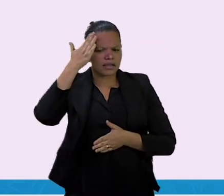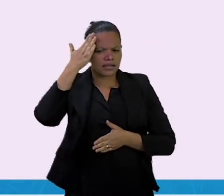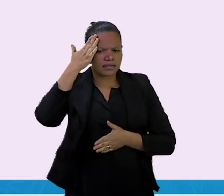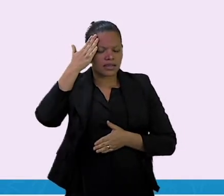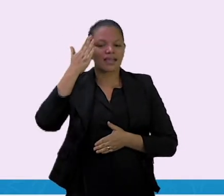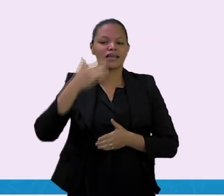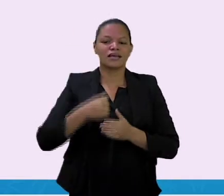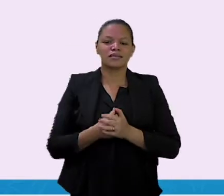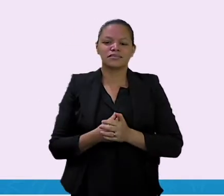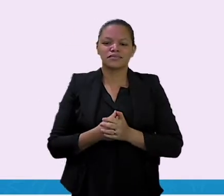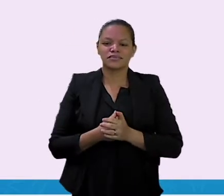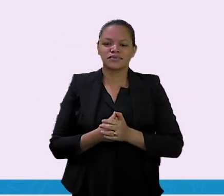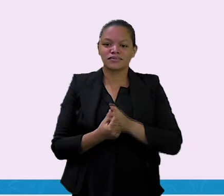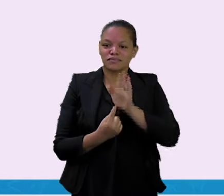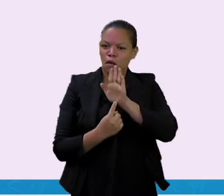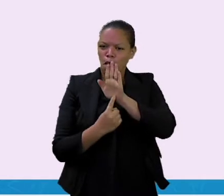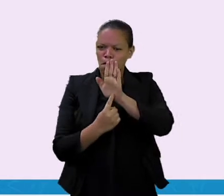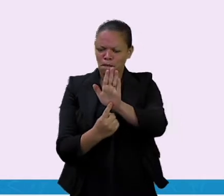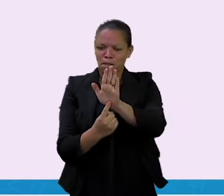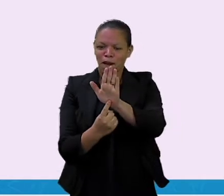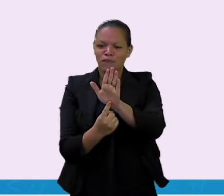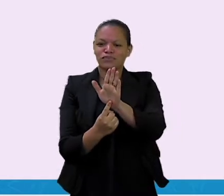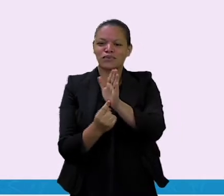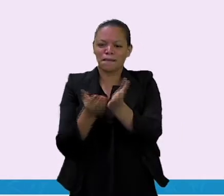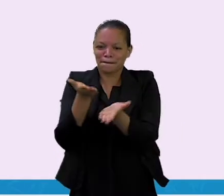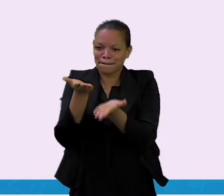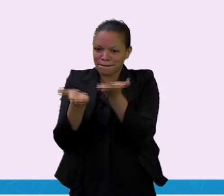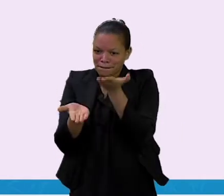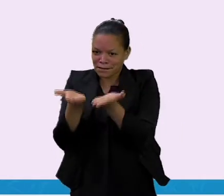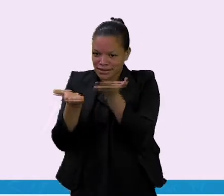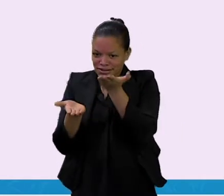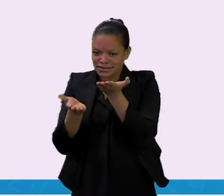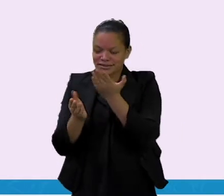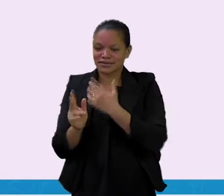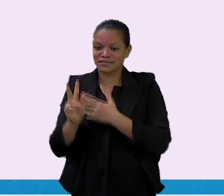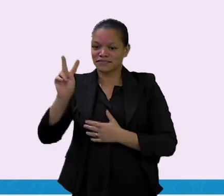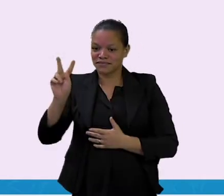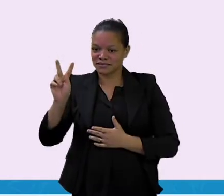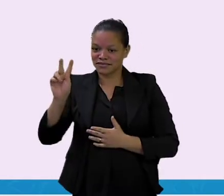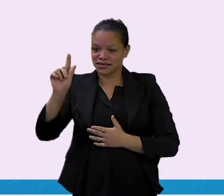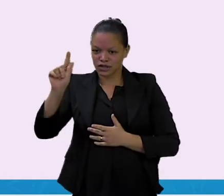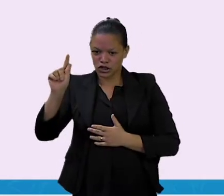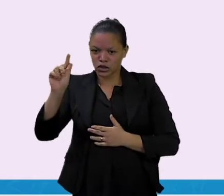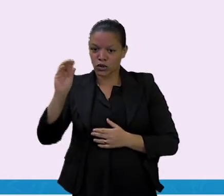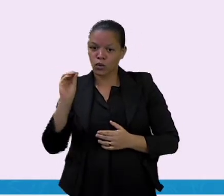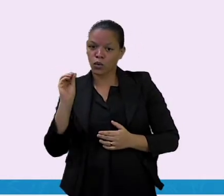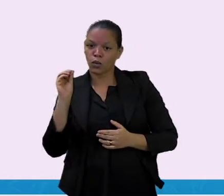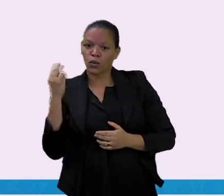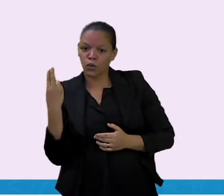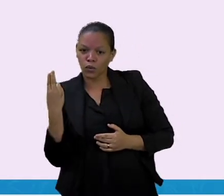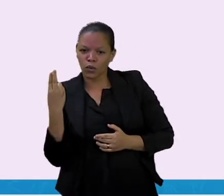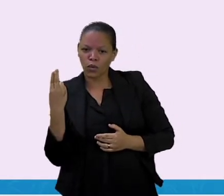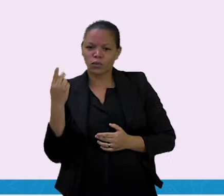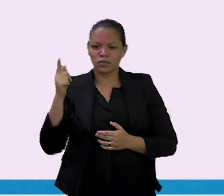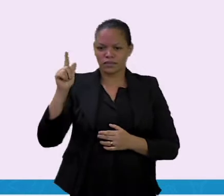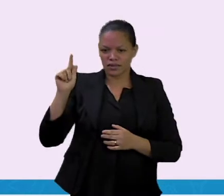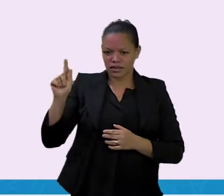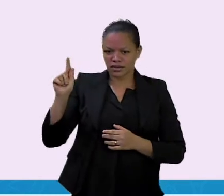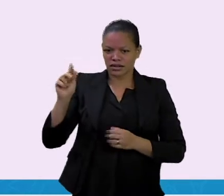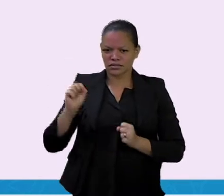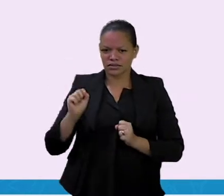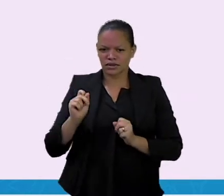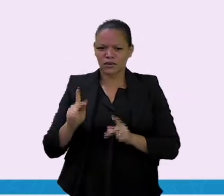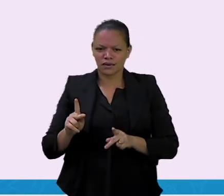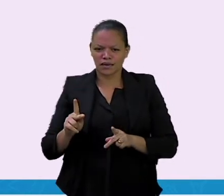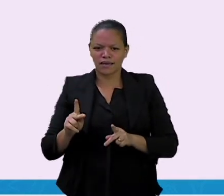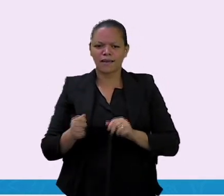quilogramas. O quilograma, kg, ou simplesmente quilo, é utilizado